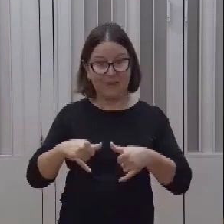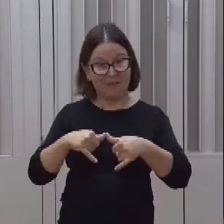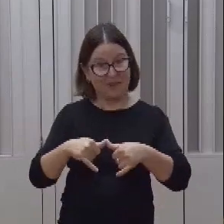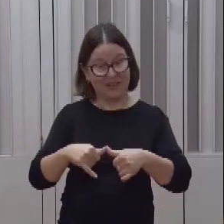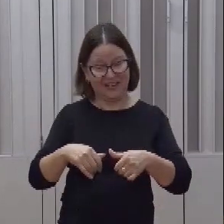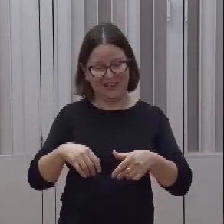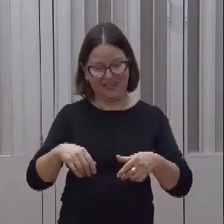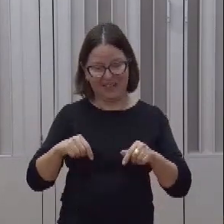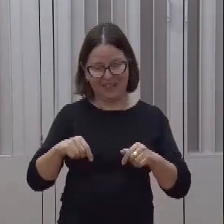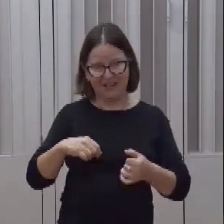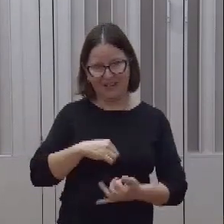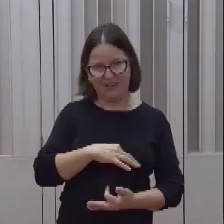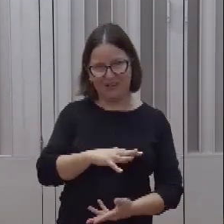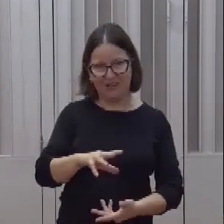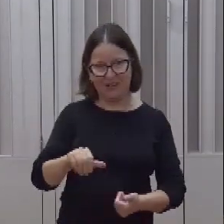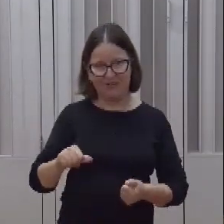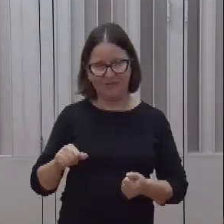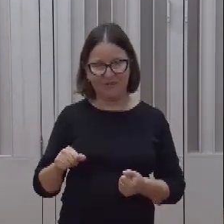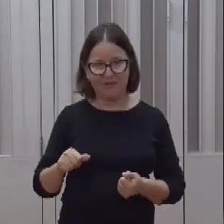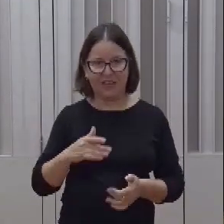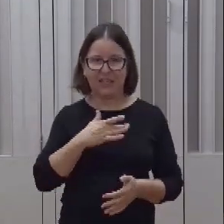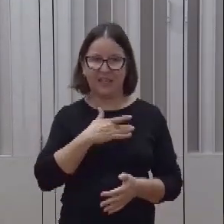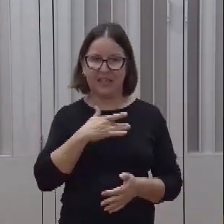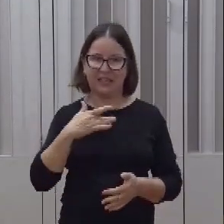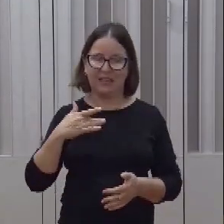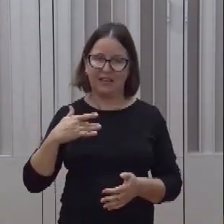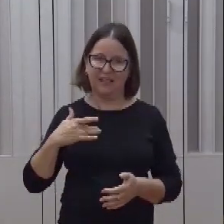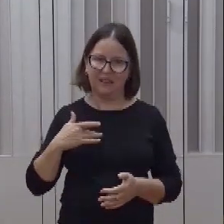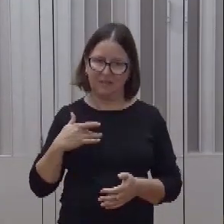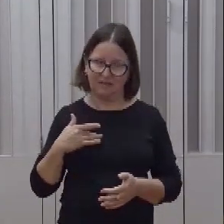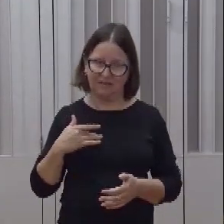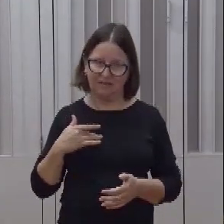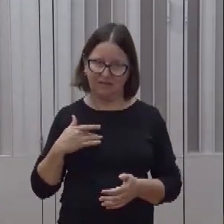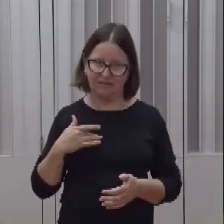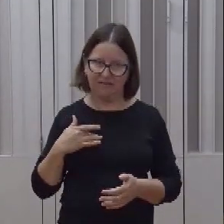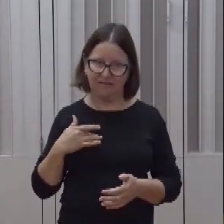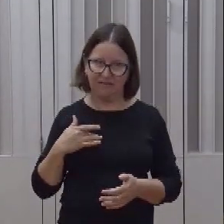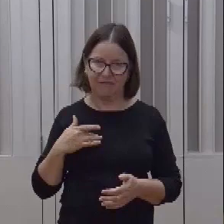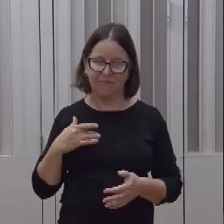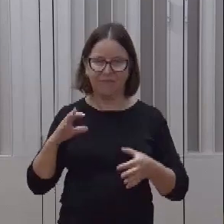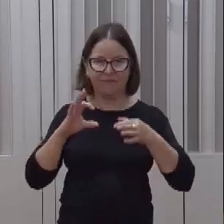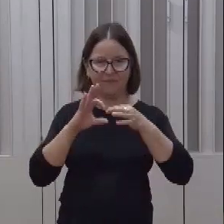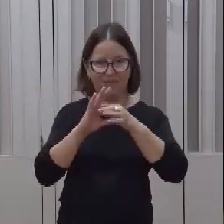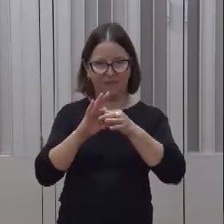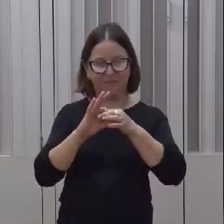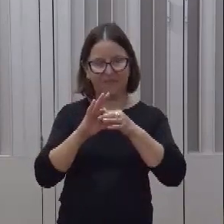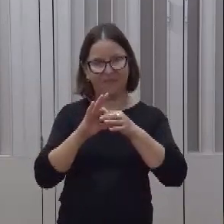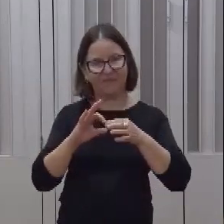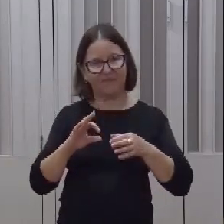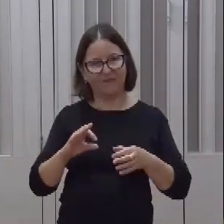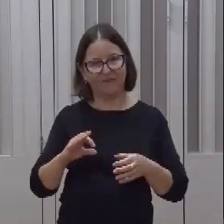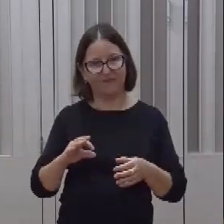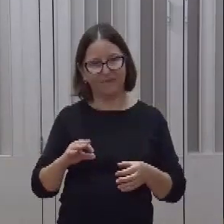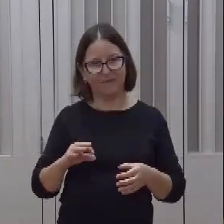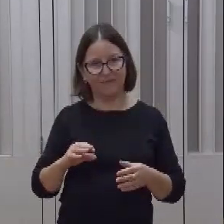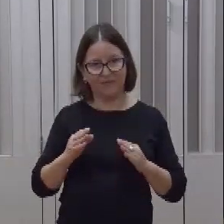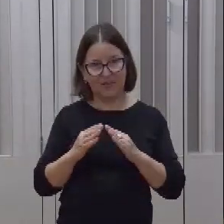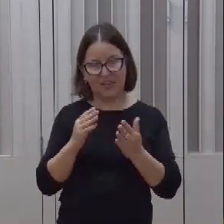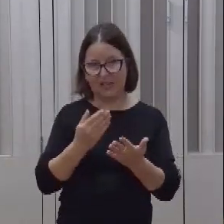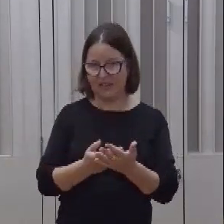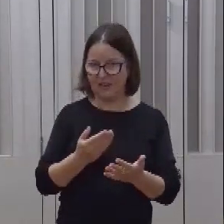mundo na saúde, no relacionamento, nas